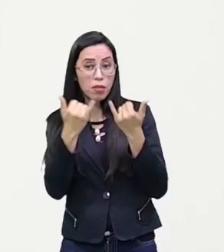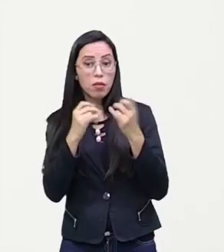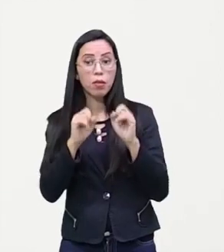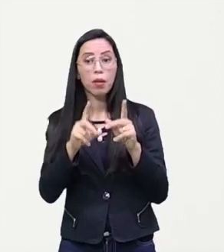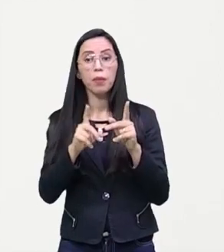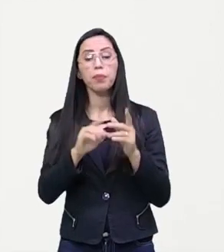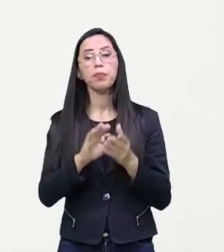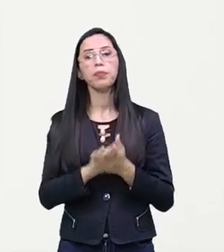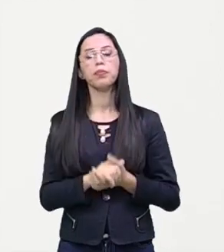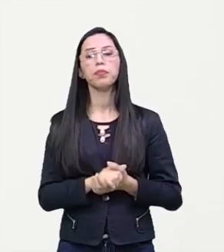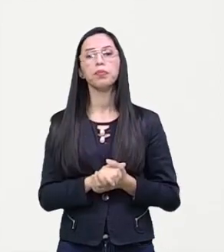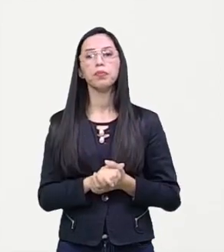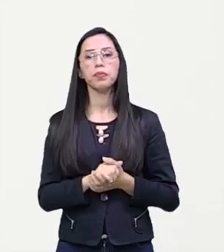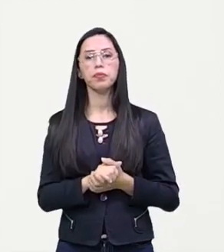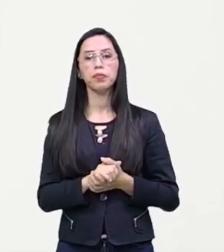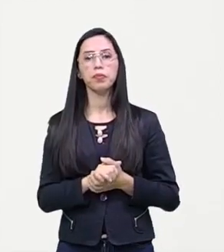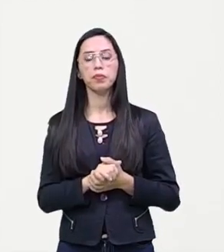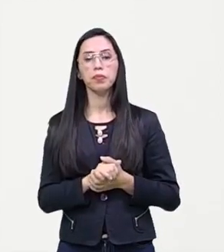crianças?